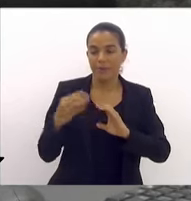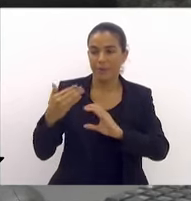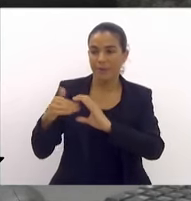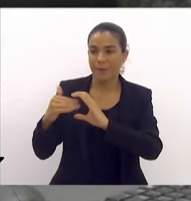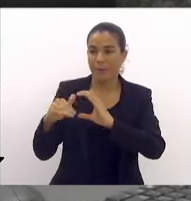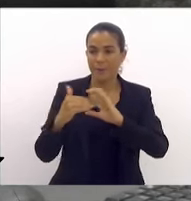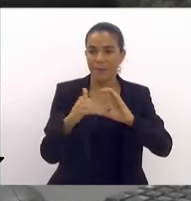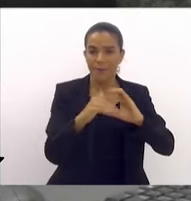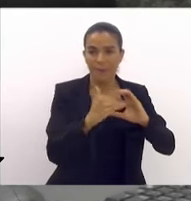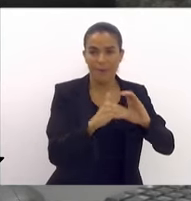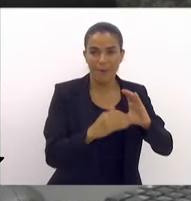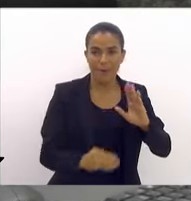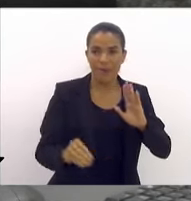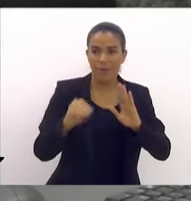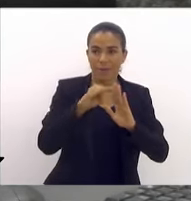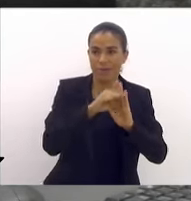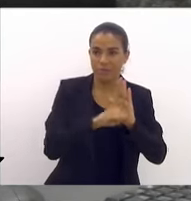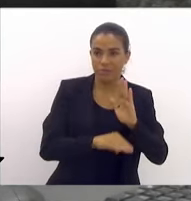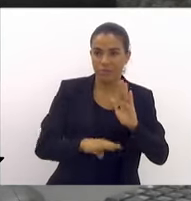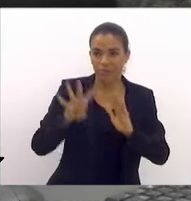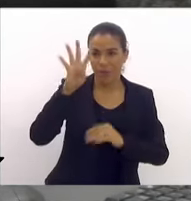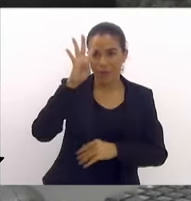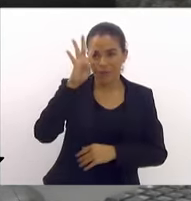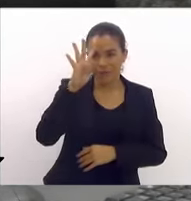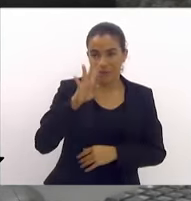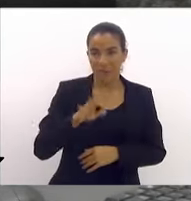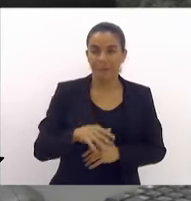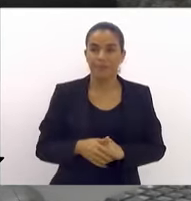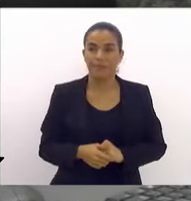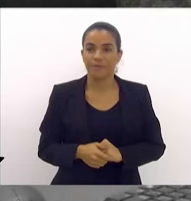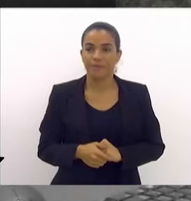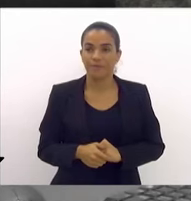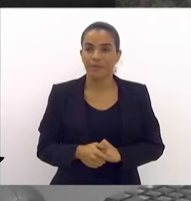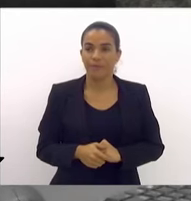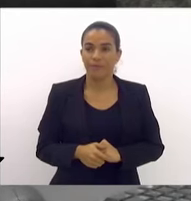todos, já incluo na pauta da quarta-feira que vem para a gente deliberar.